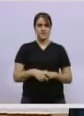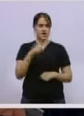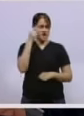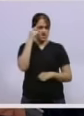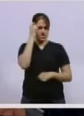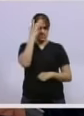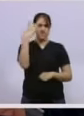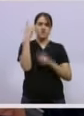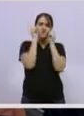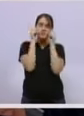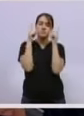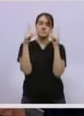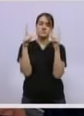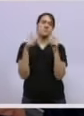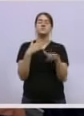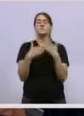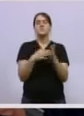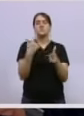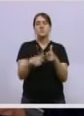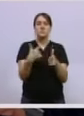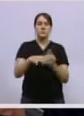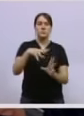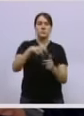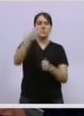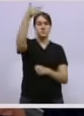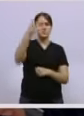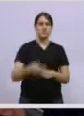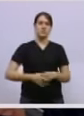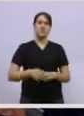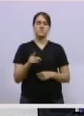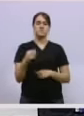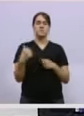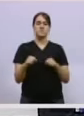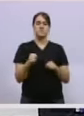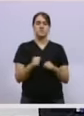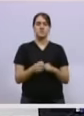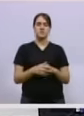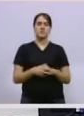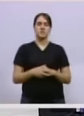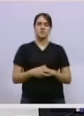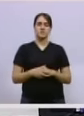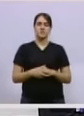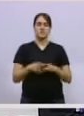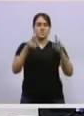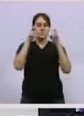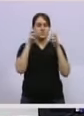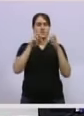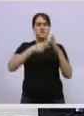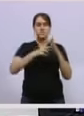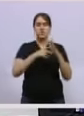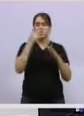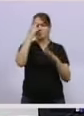Acha que é fácil acordar com todos os problemas do mundo diante de você e você ter que descobrir ali um significado para você não desistir?